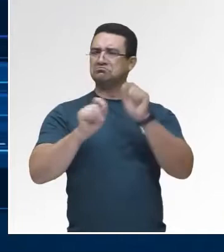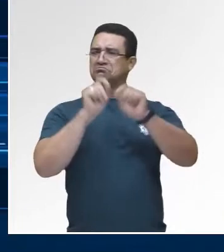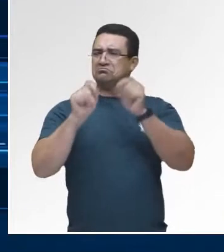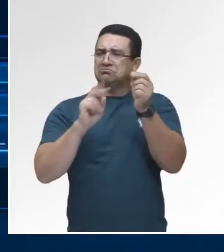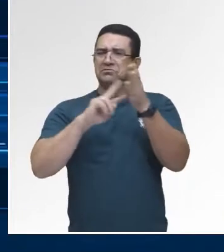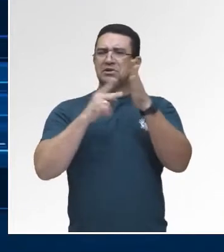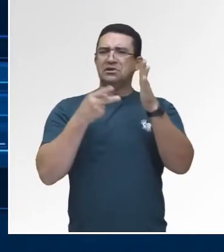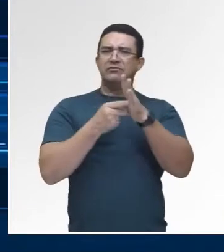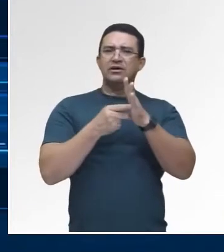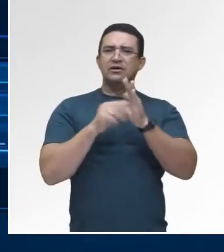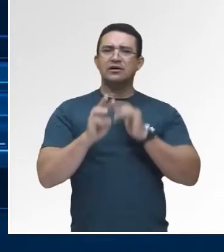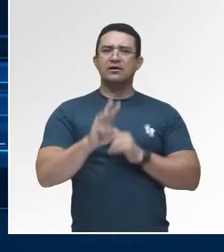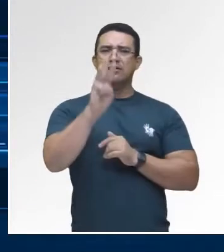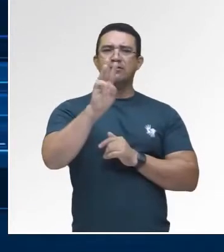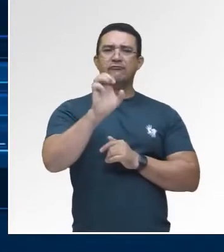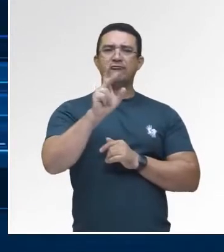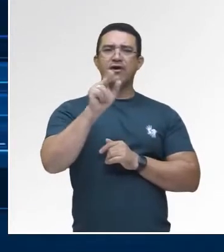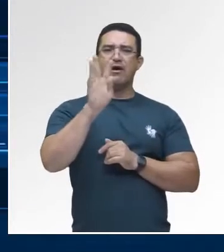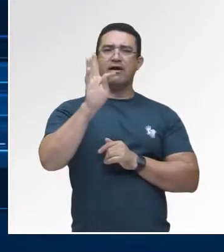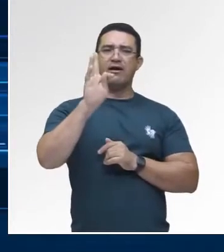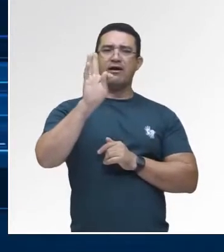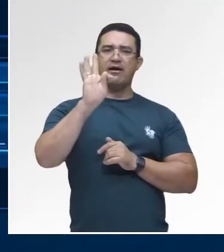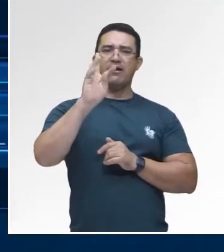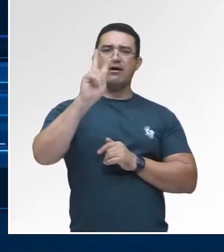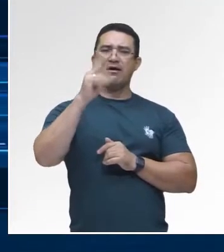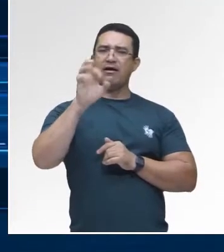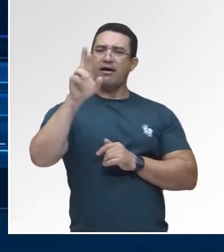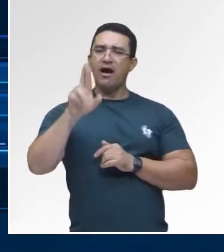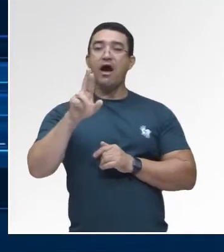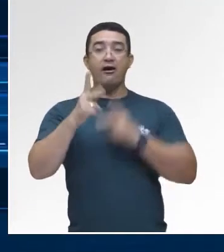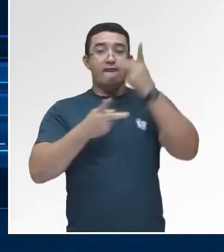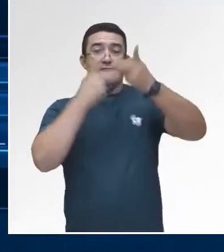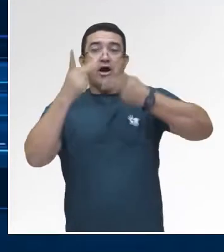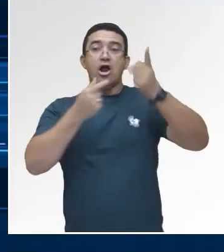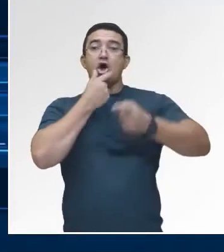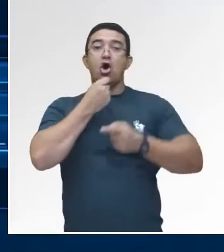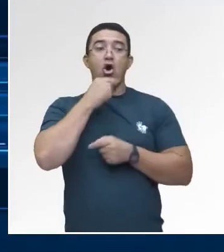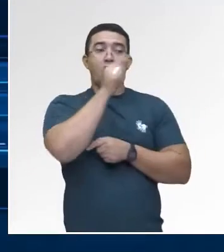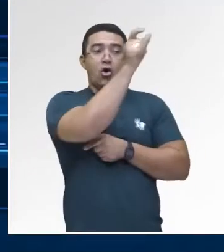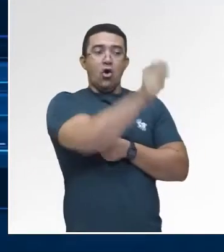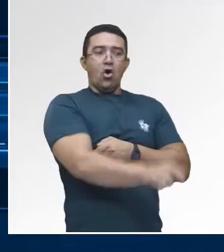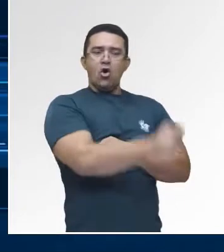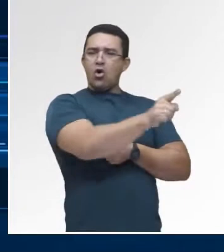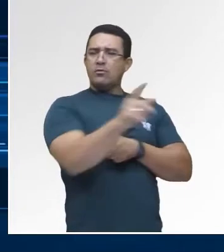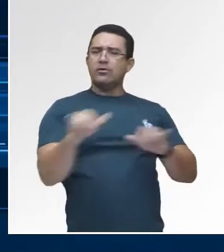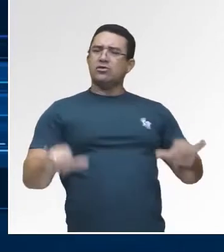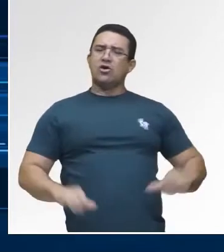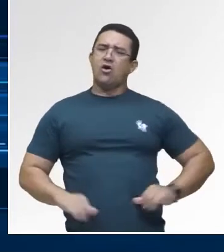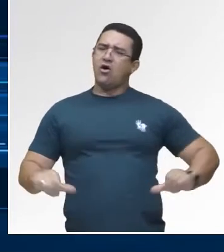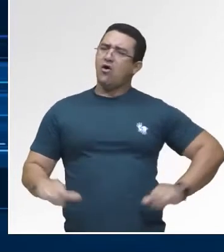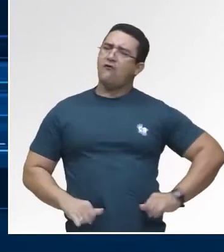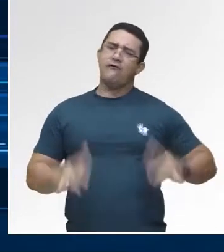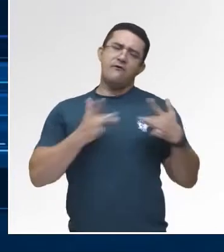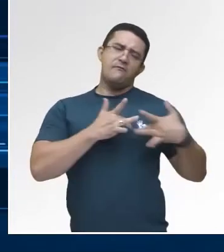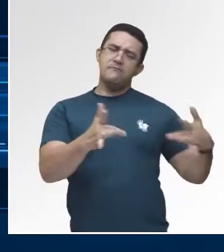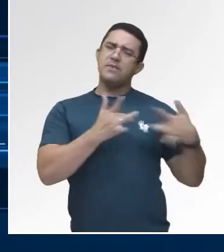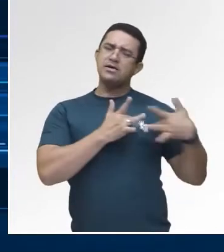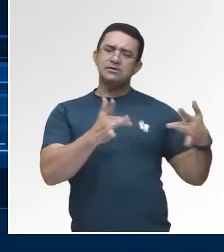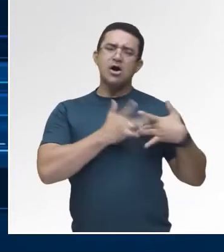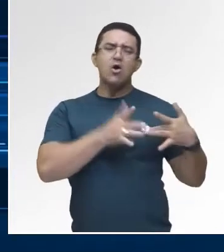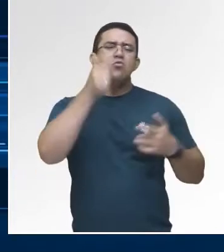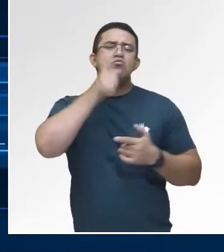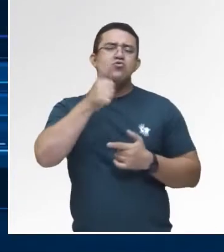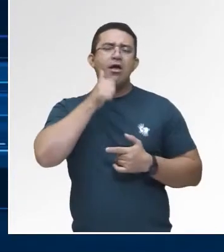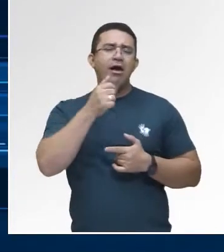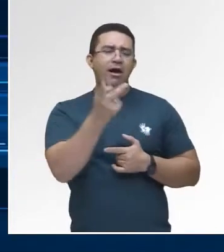ali do jovem sofredor que se apaixonou por uma mulher e que se tornou amigo